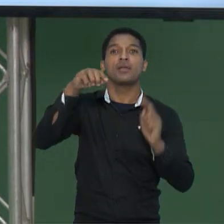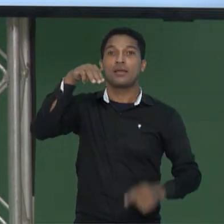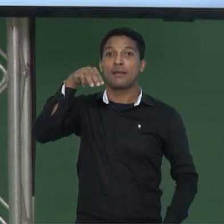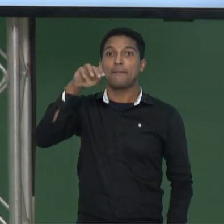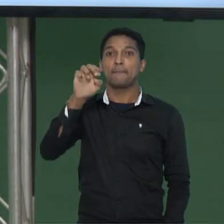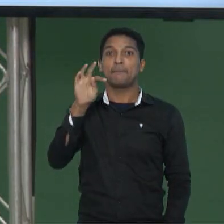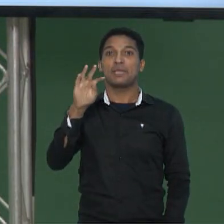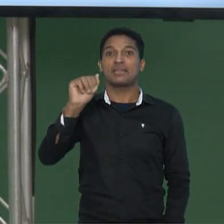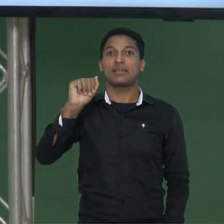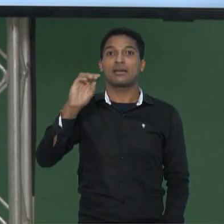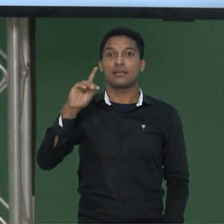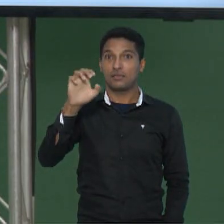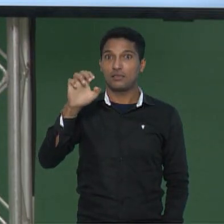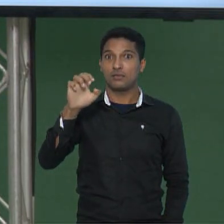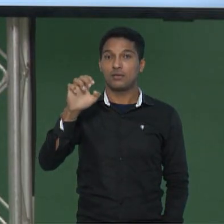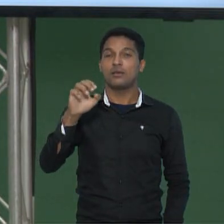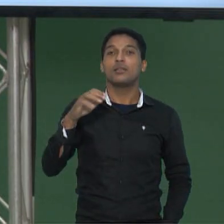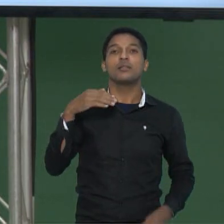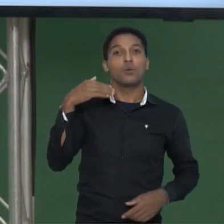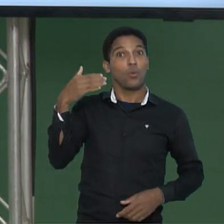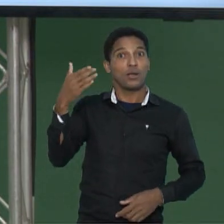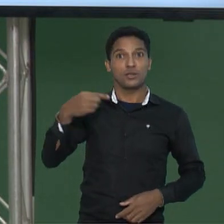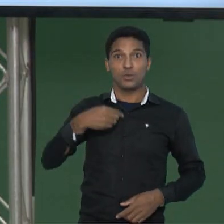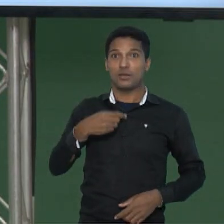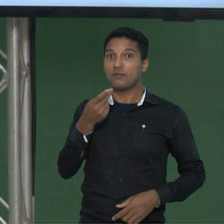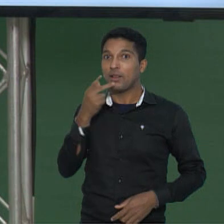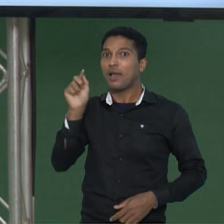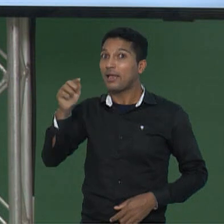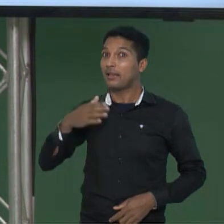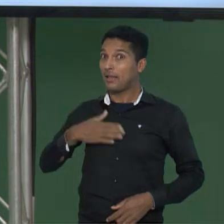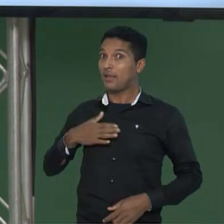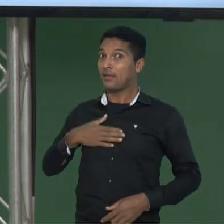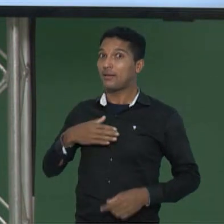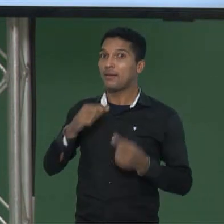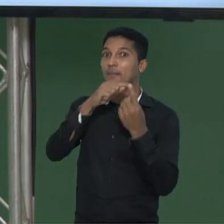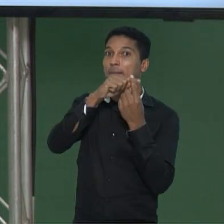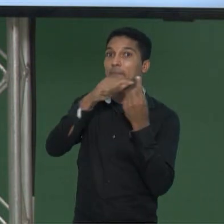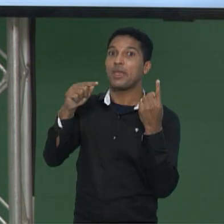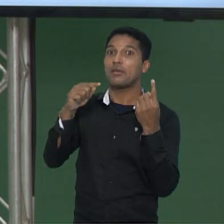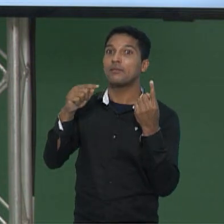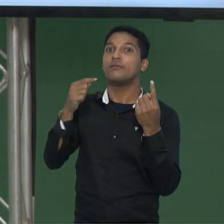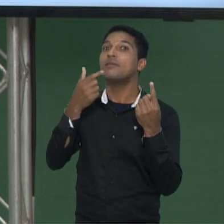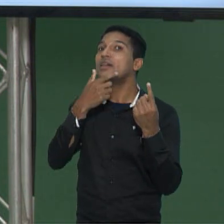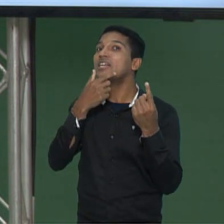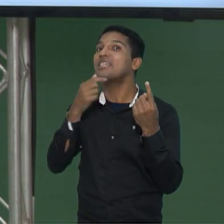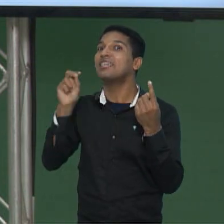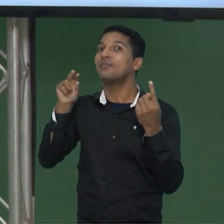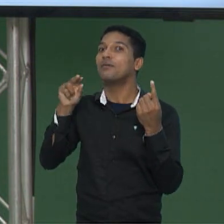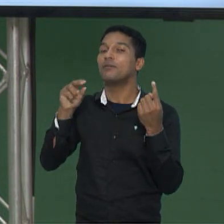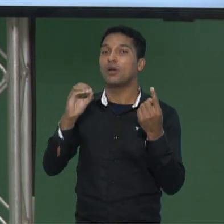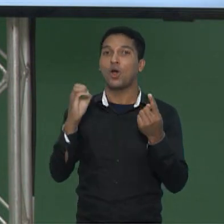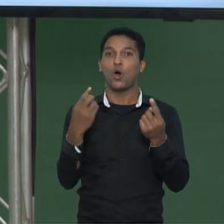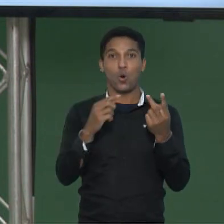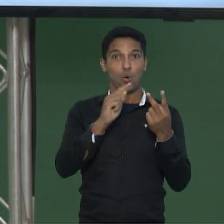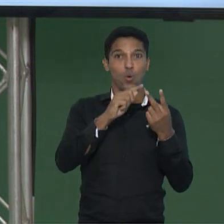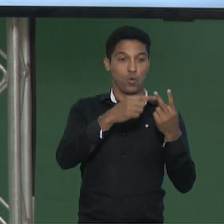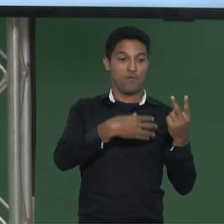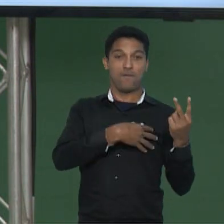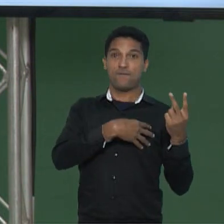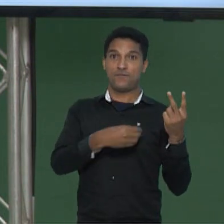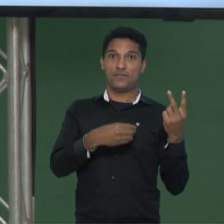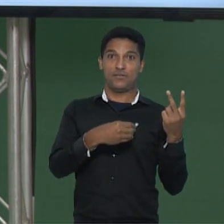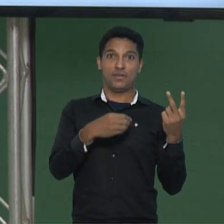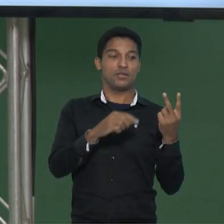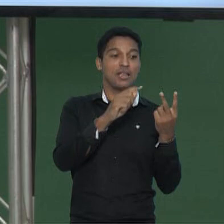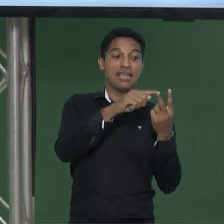meio-irmão ou é filho da minha mãe ou só do meu pai, não dos mesmos pais que